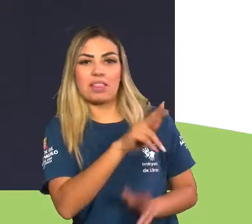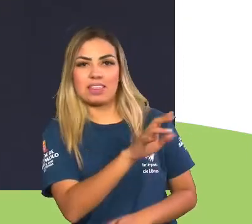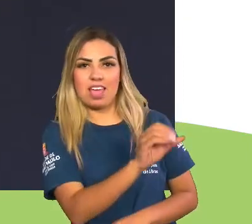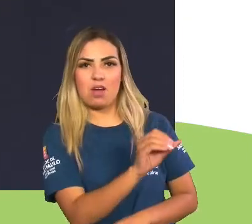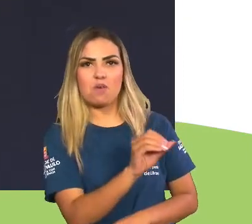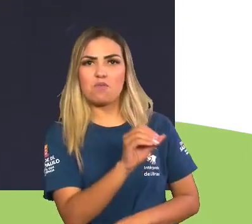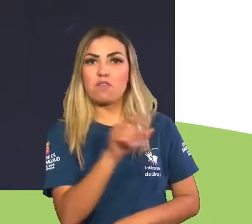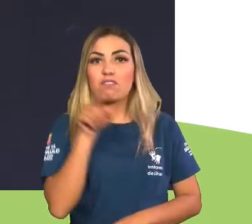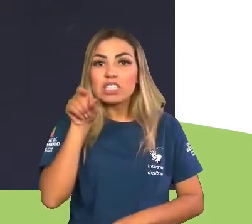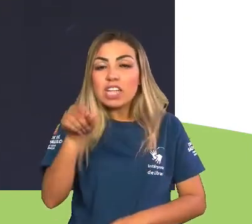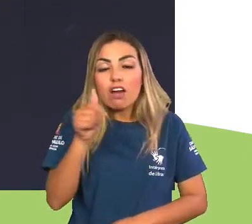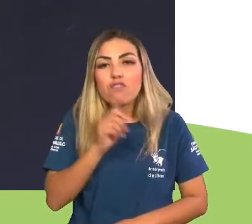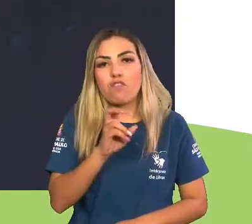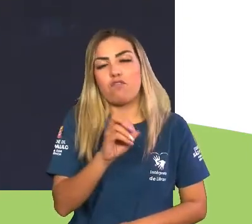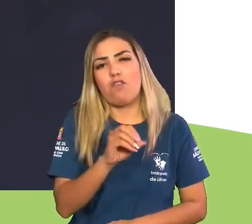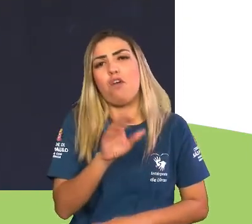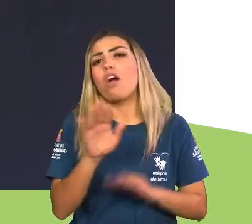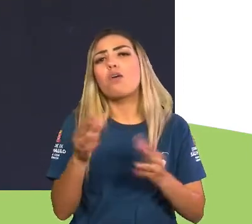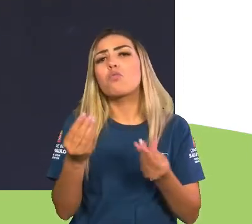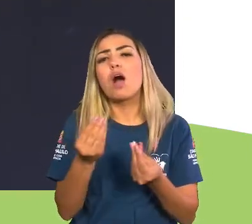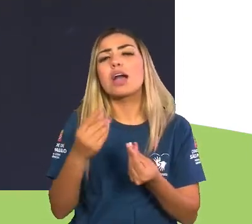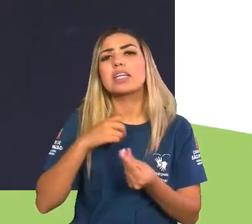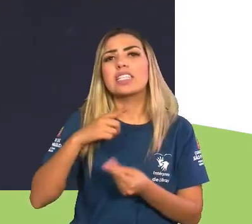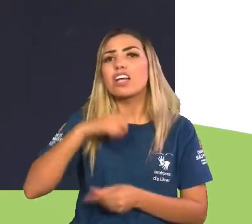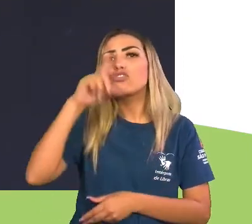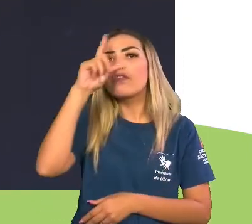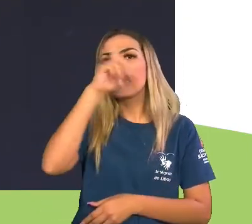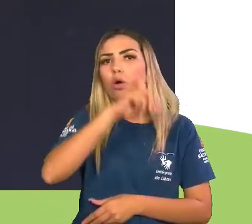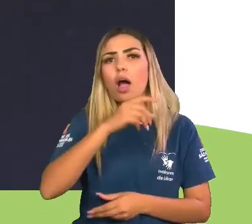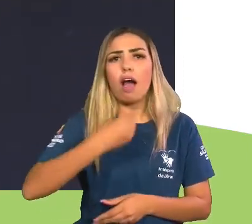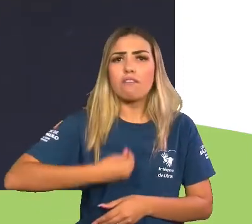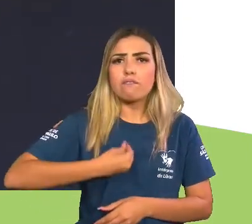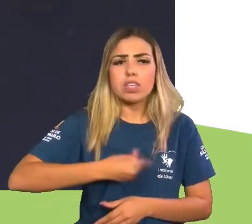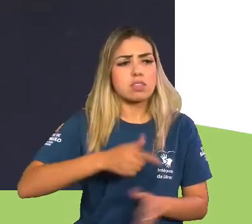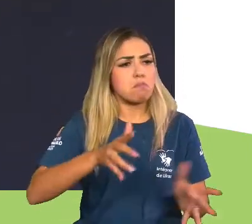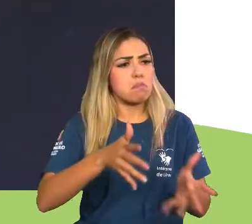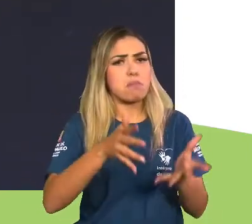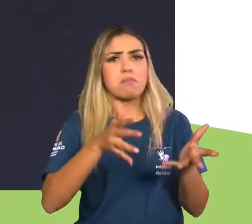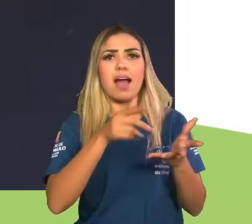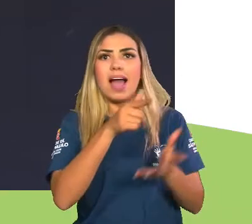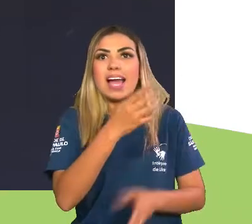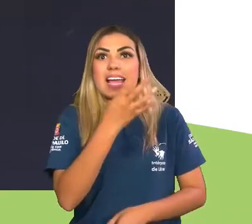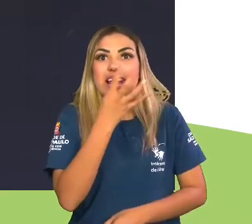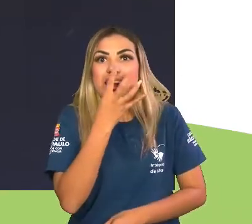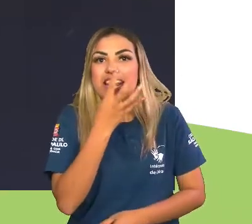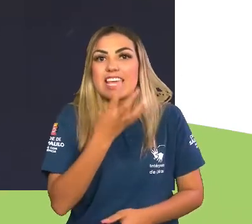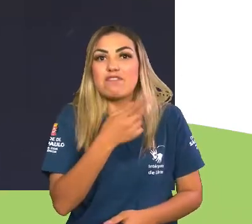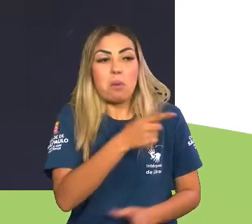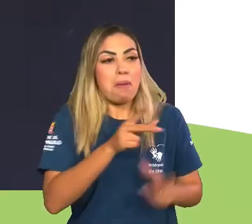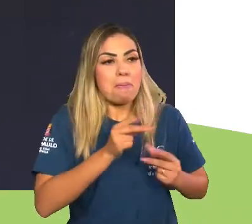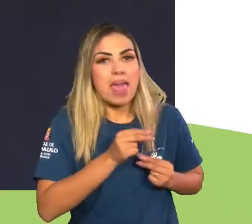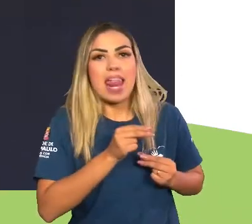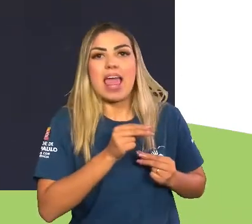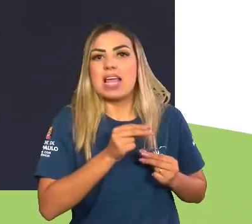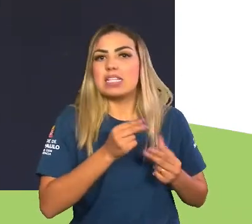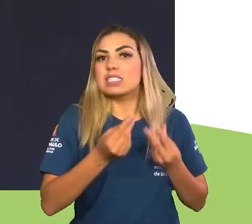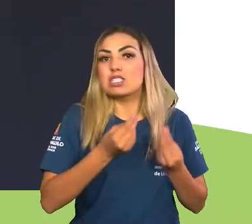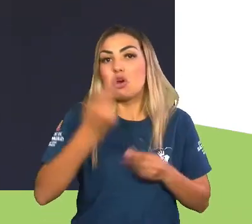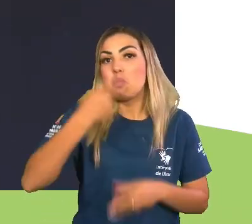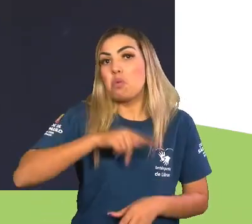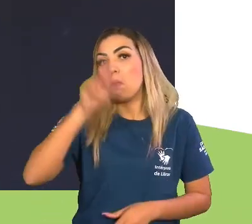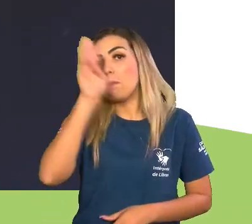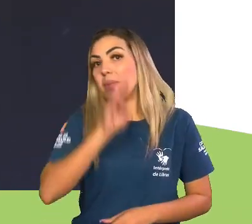falando da avó do Theo, quais são as dificuldades que você tem em proporcionar uma vida incrível que o Theo de fato merece por estar no